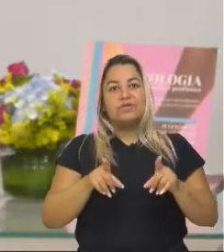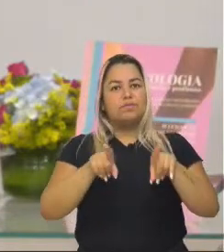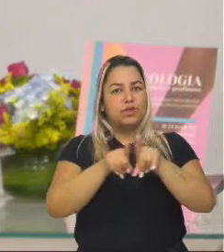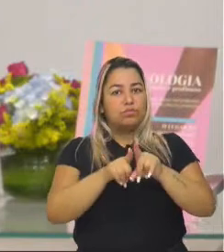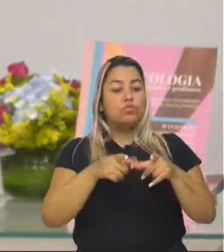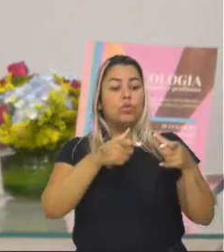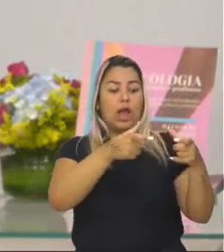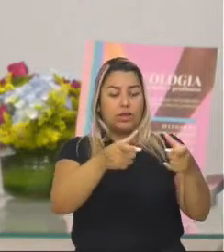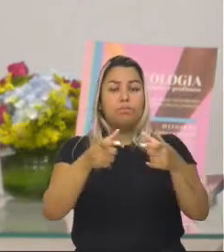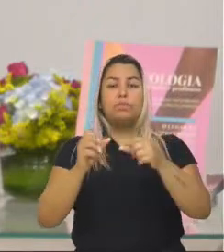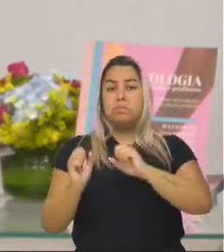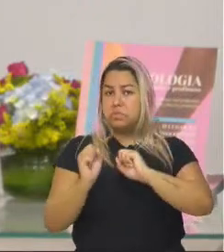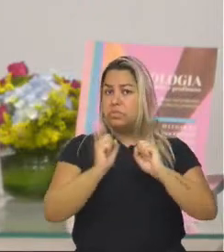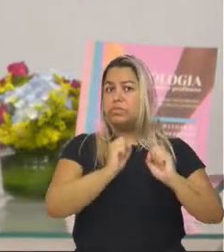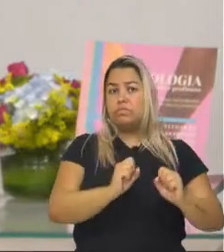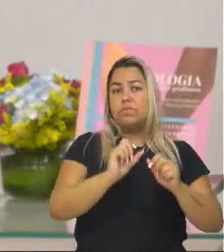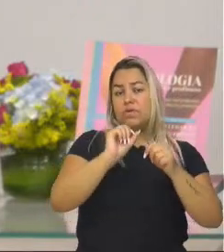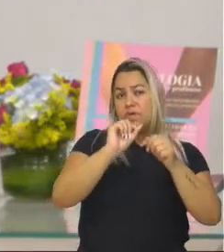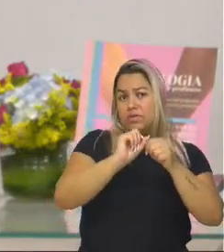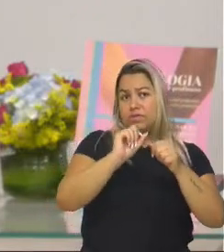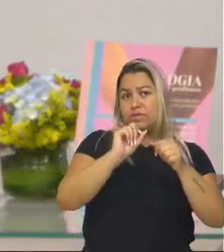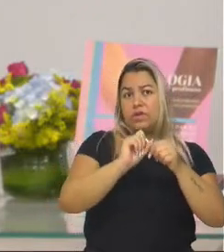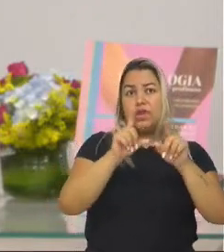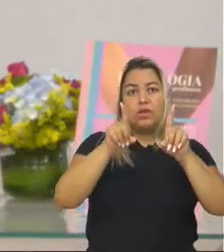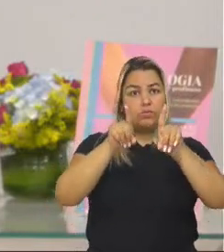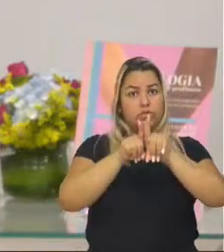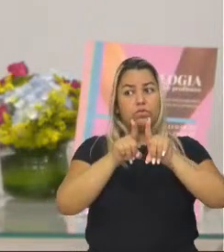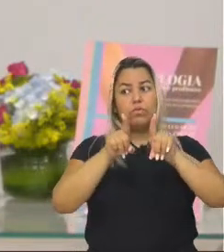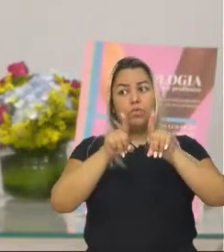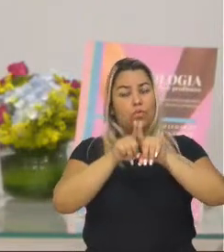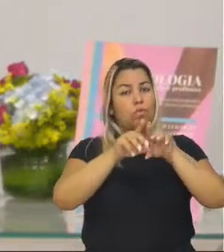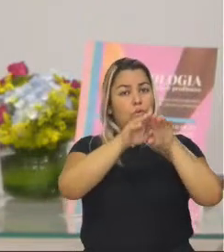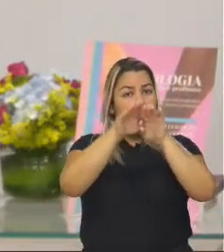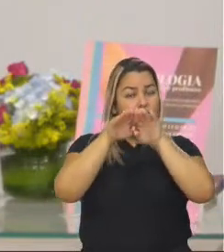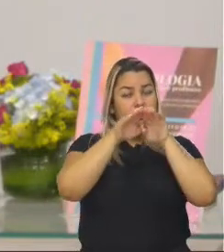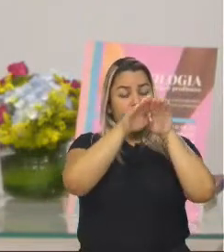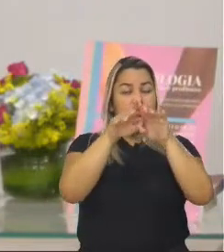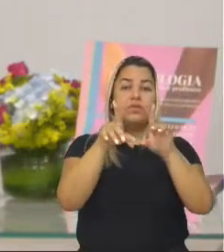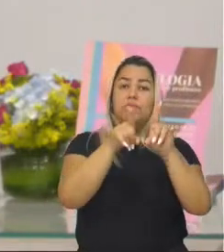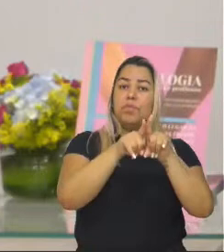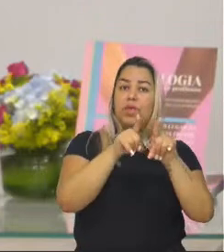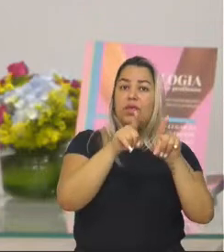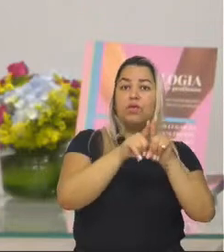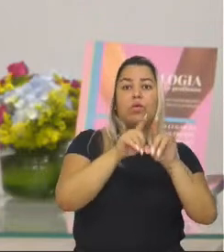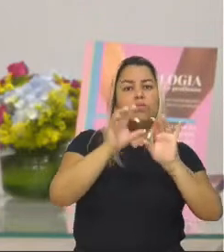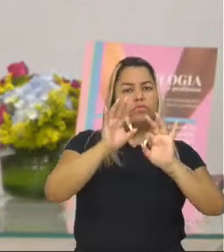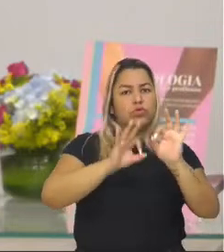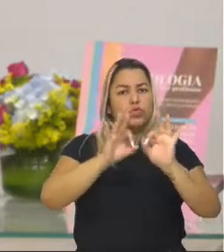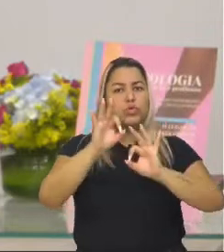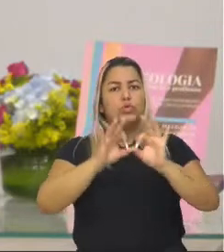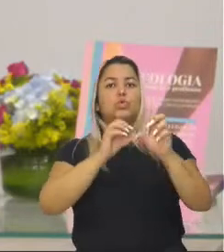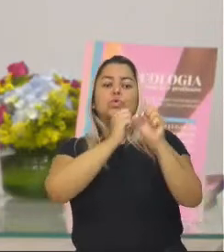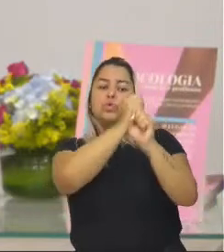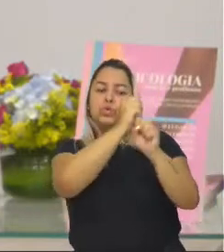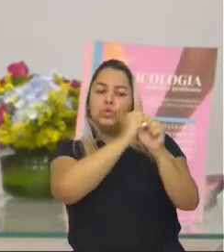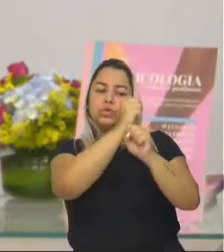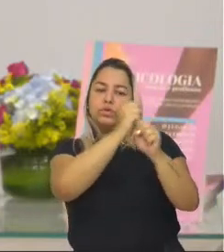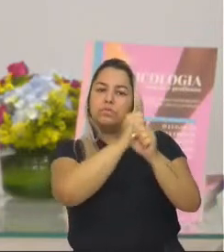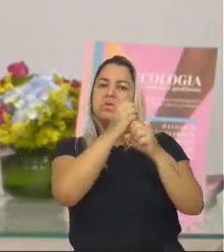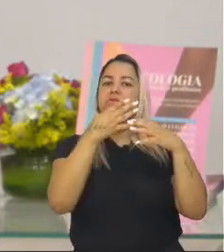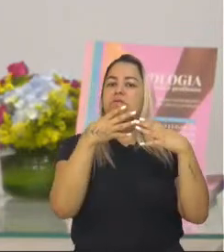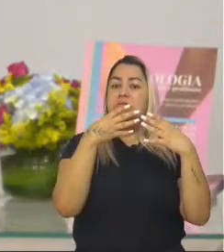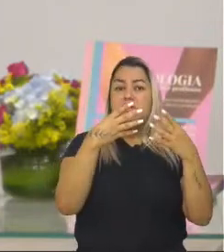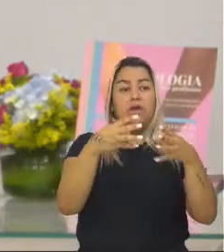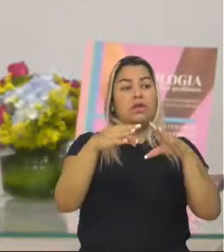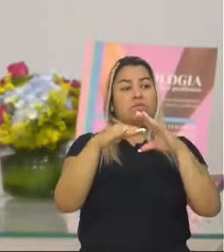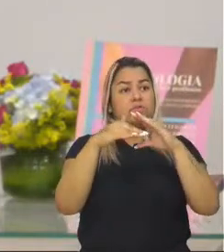possa produzir com equidade, produzir com alinhamento, construir. Nós recebemos de vocês,